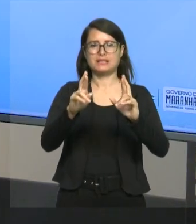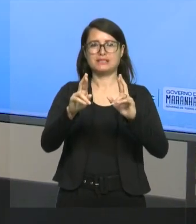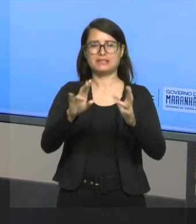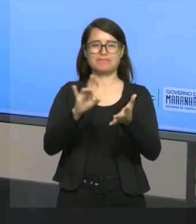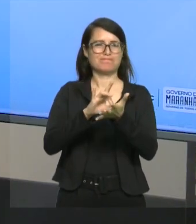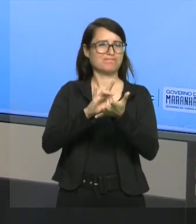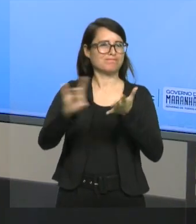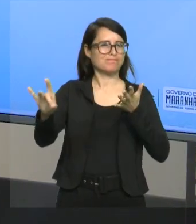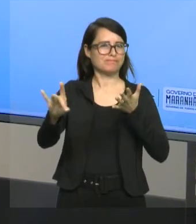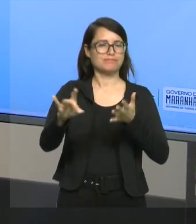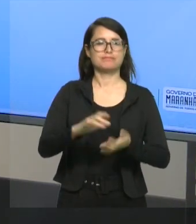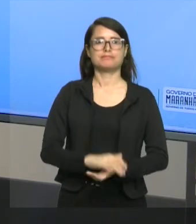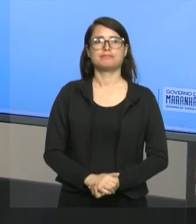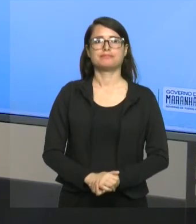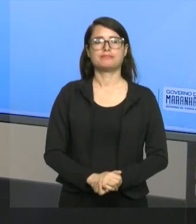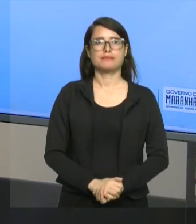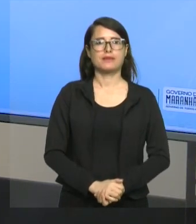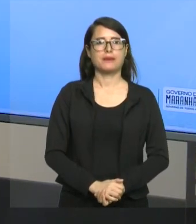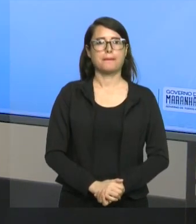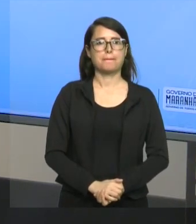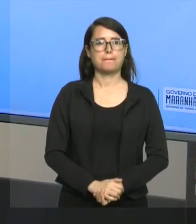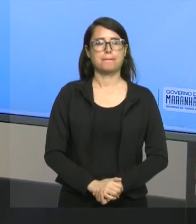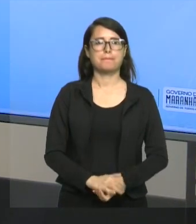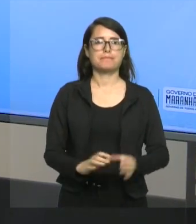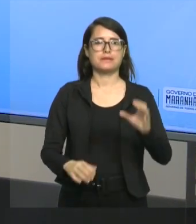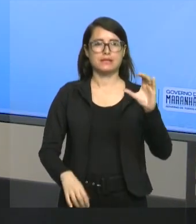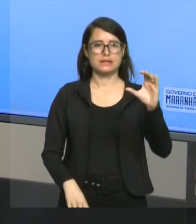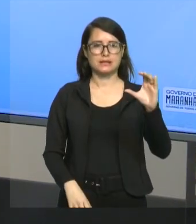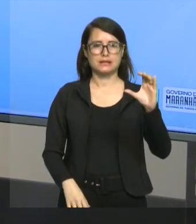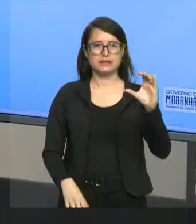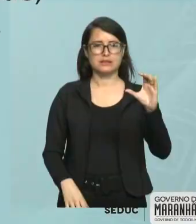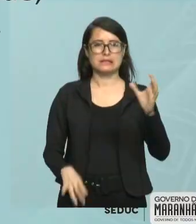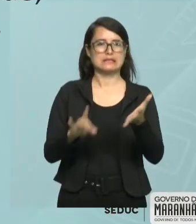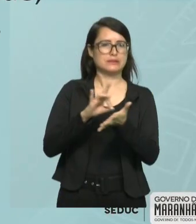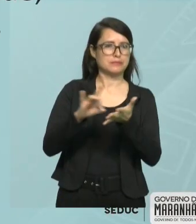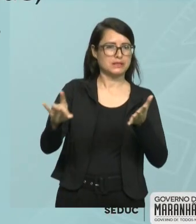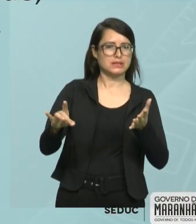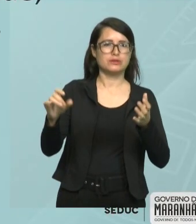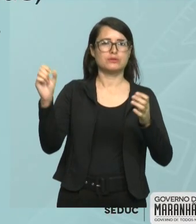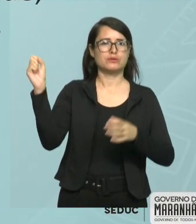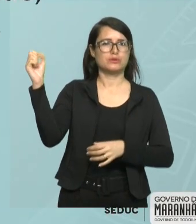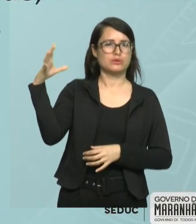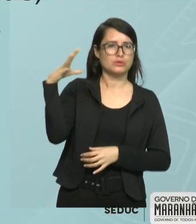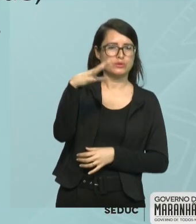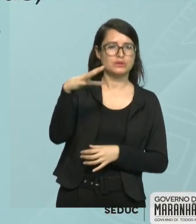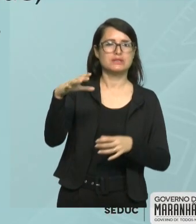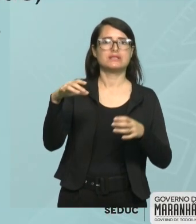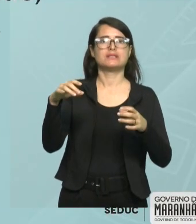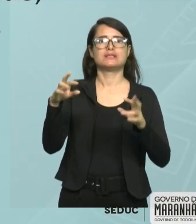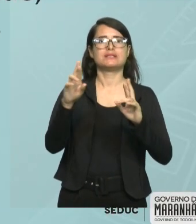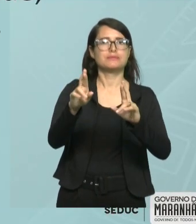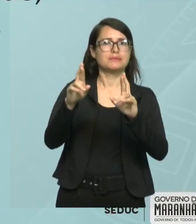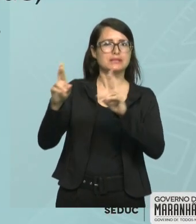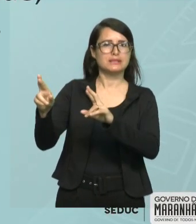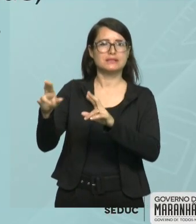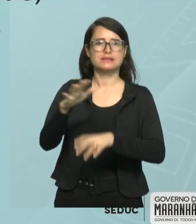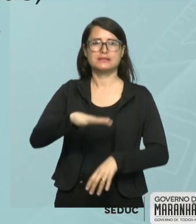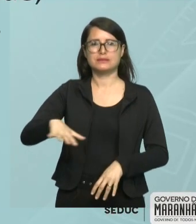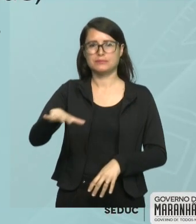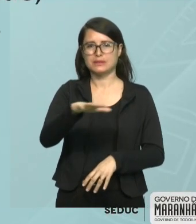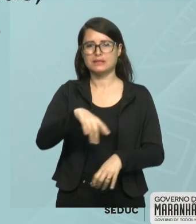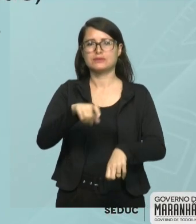esperança, inimizade. Na letra C eu tenho inimigo, luz, esperança, espaço e